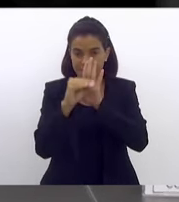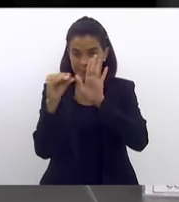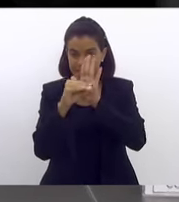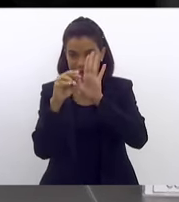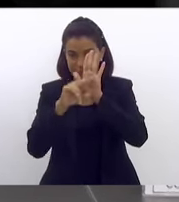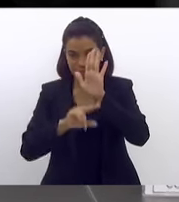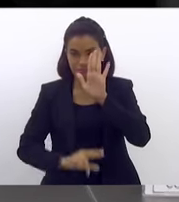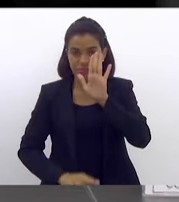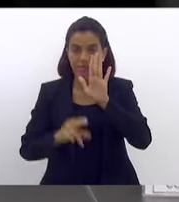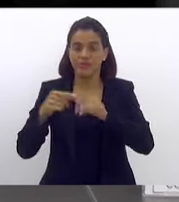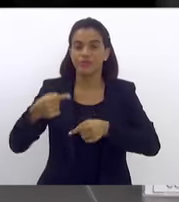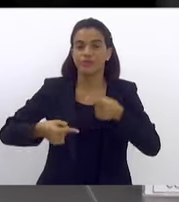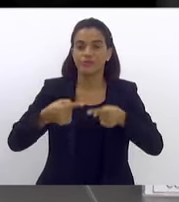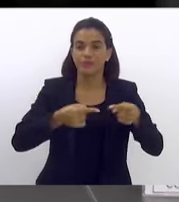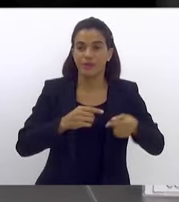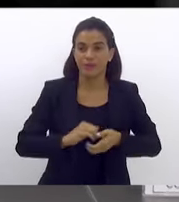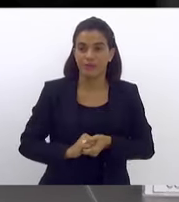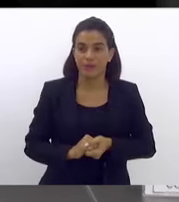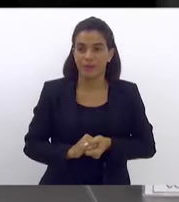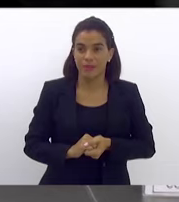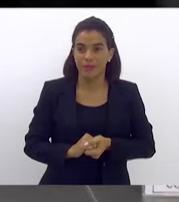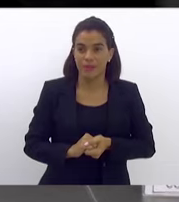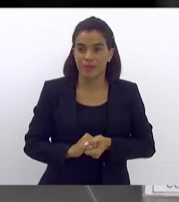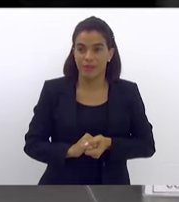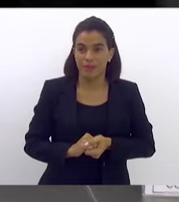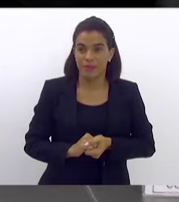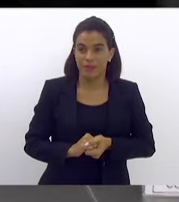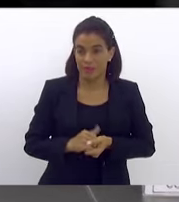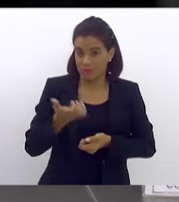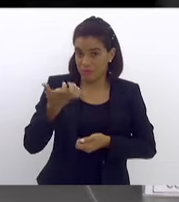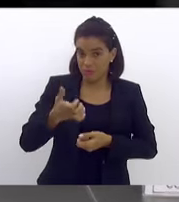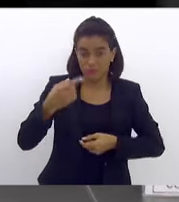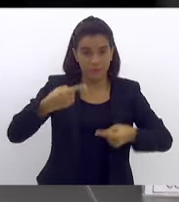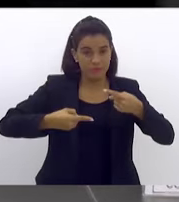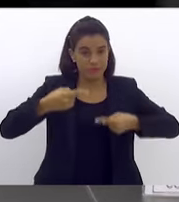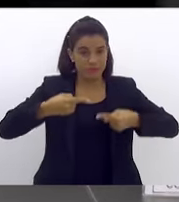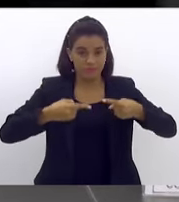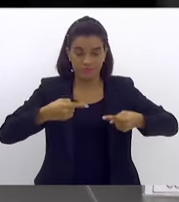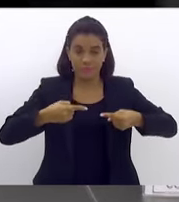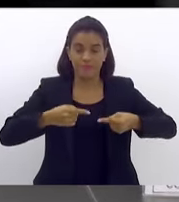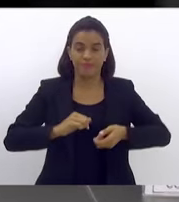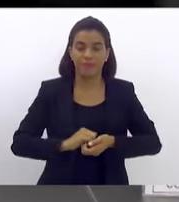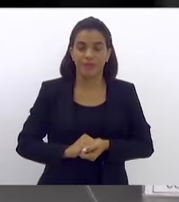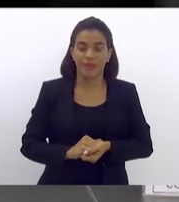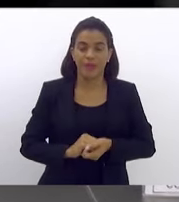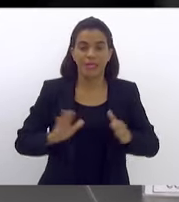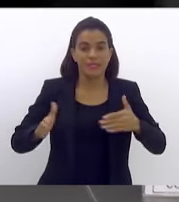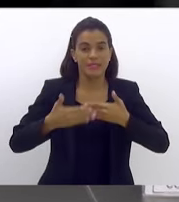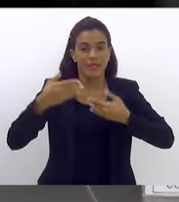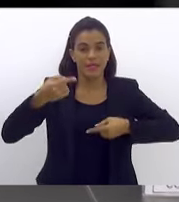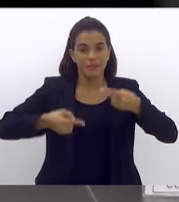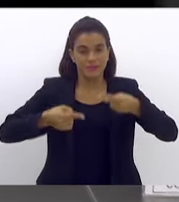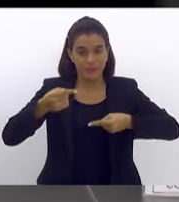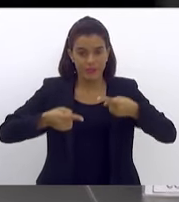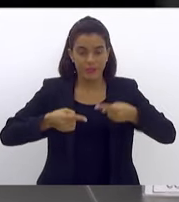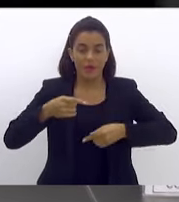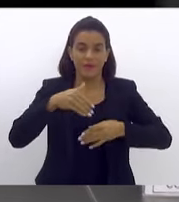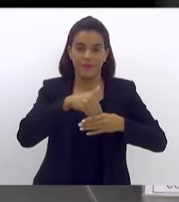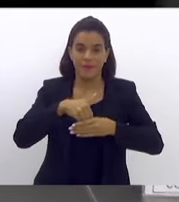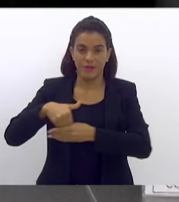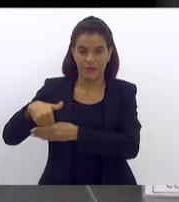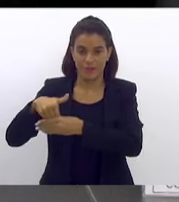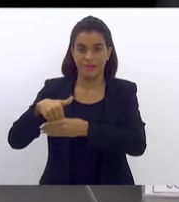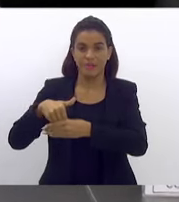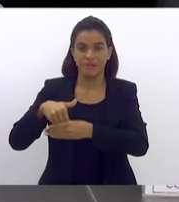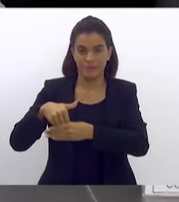em discussão não havendo Quem Queira discutir encerrada a discussão em